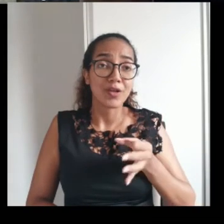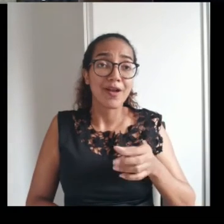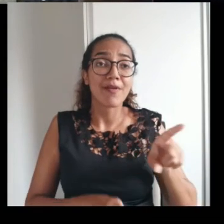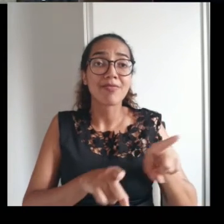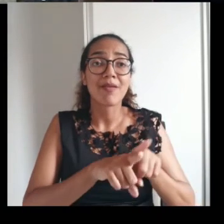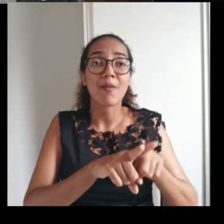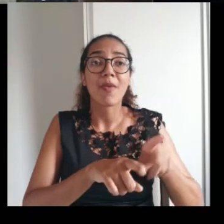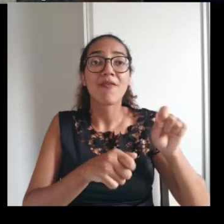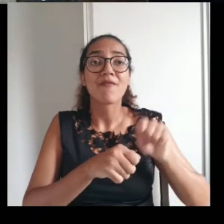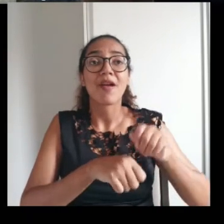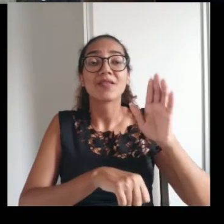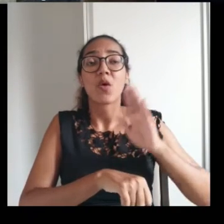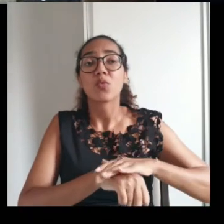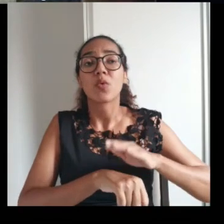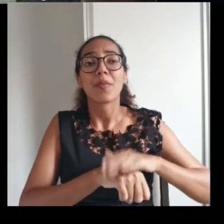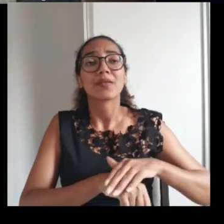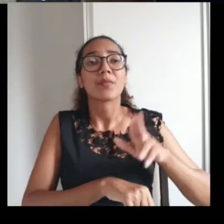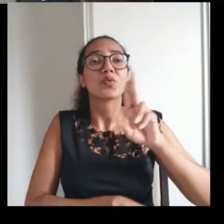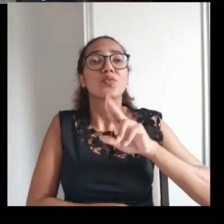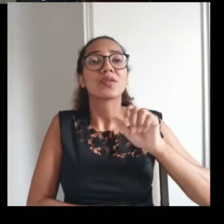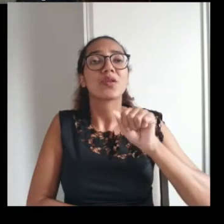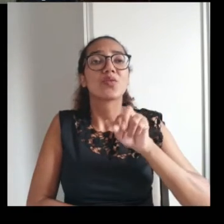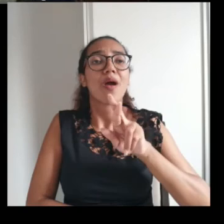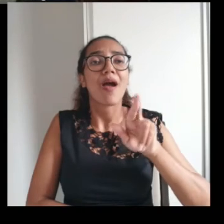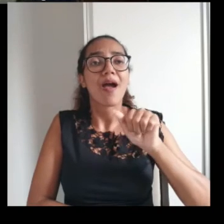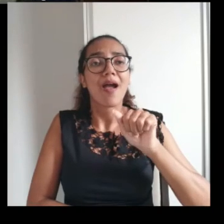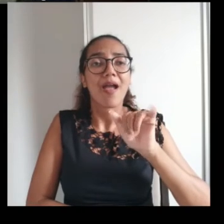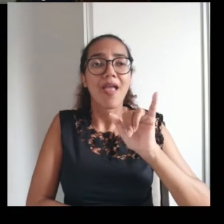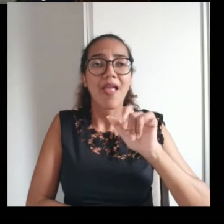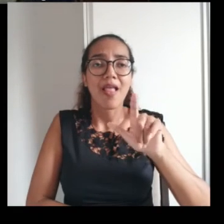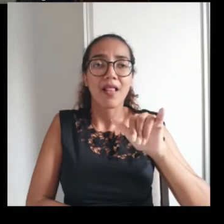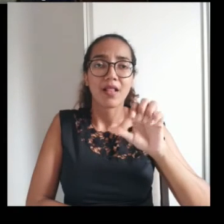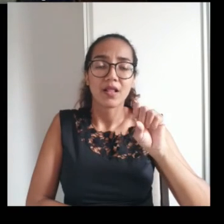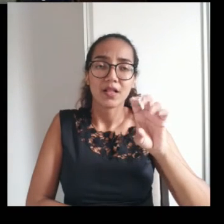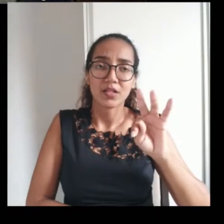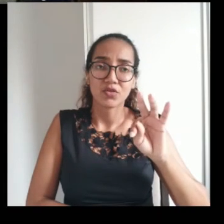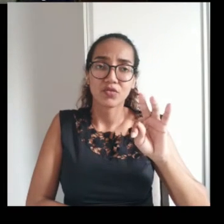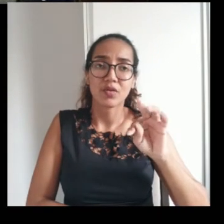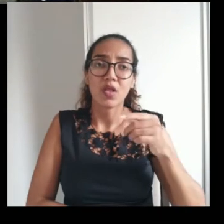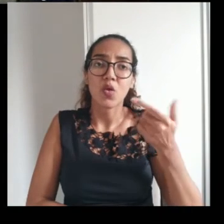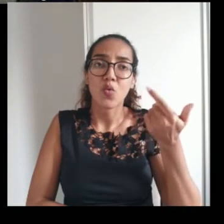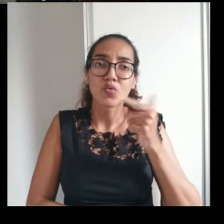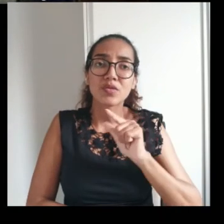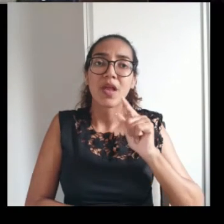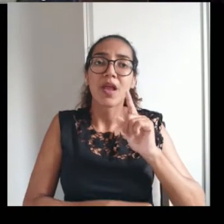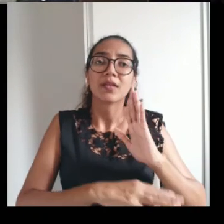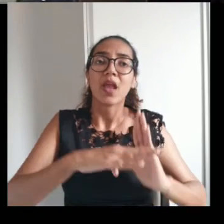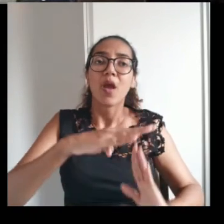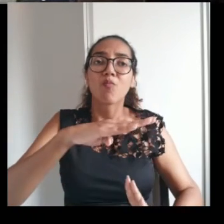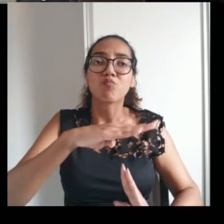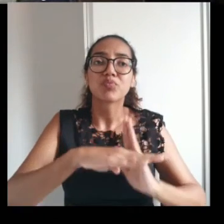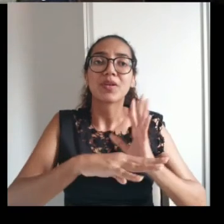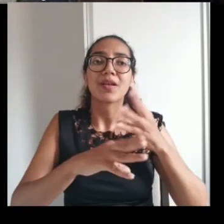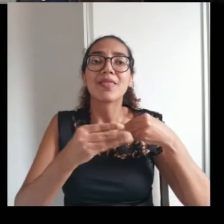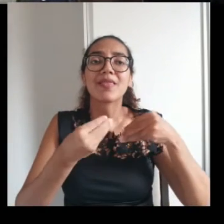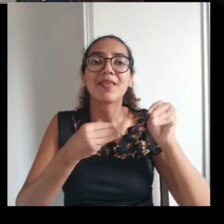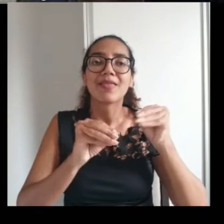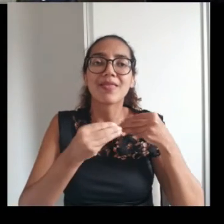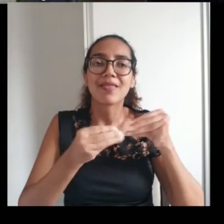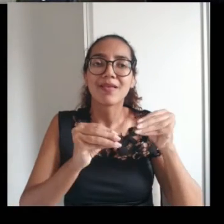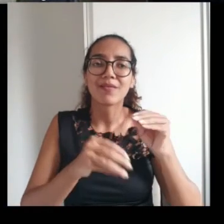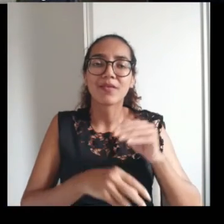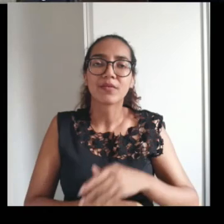pode ter essa duplicação, né? Sem a gente ter certeza de como é que ele está implementado internamente, tá? Então, aqui tem a implementação